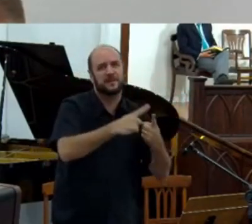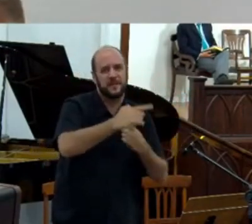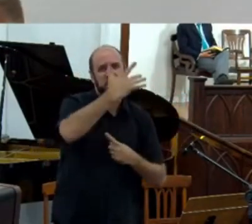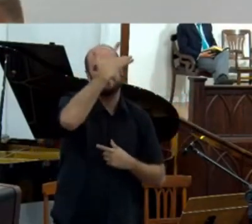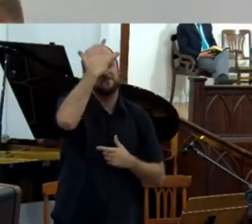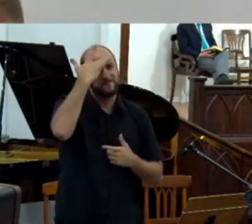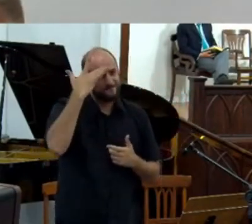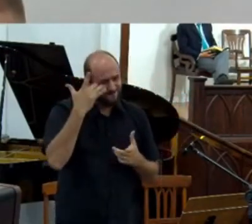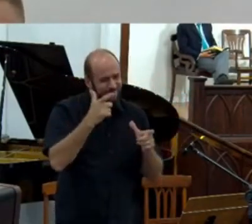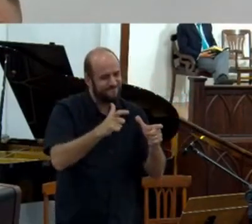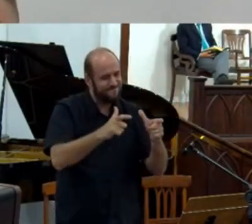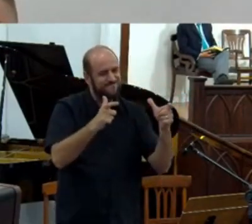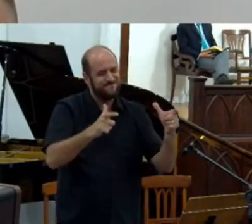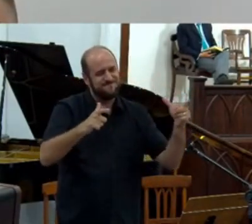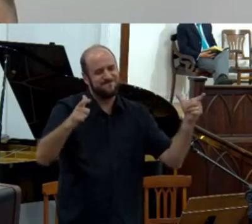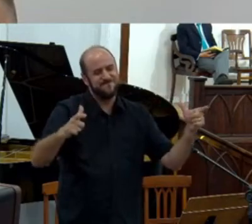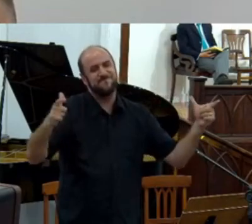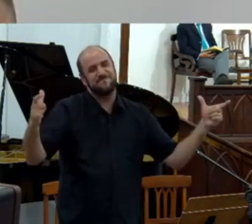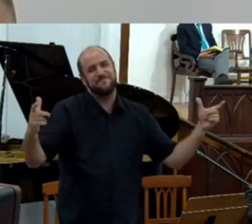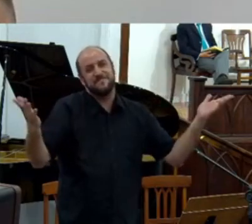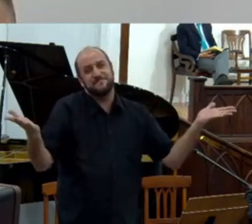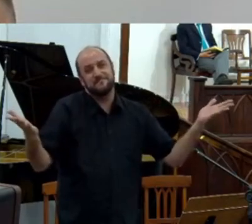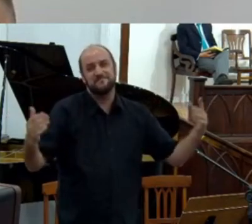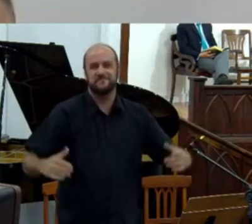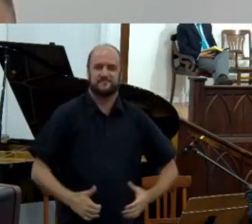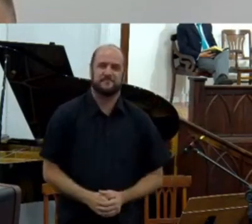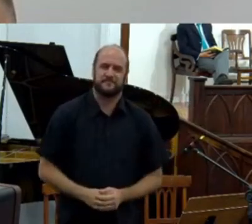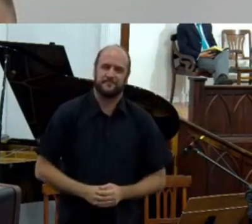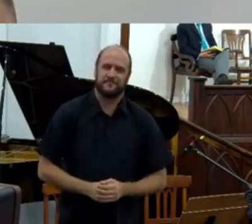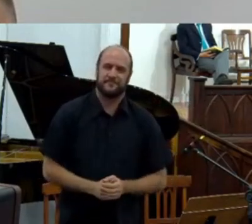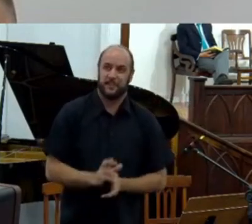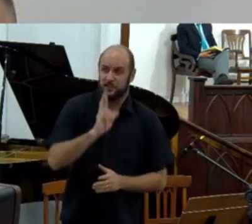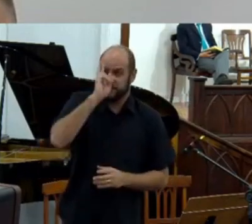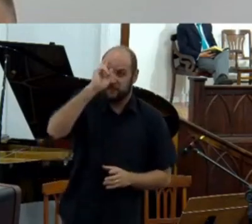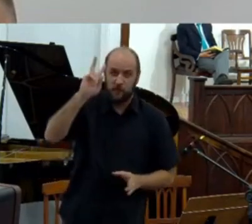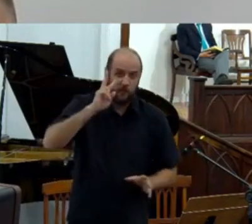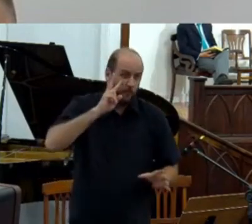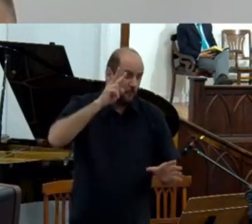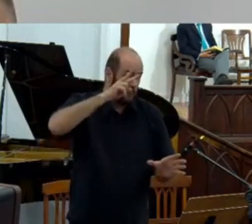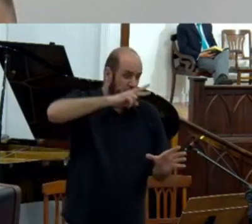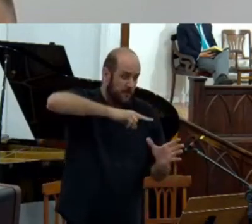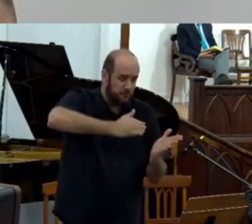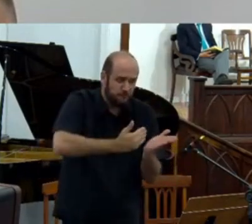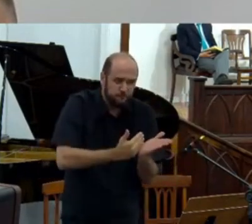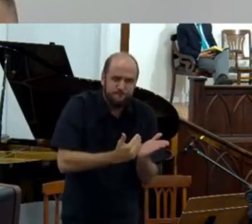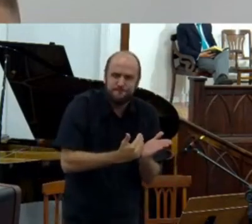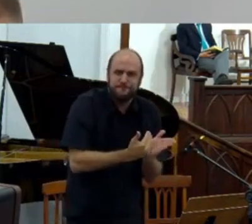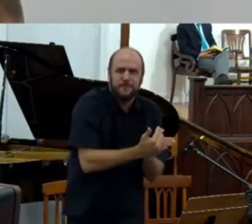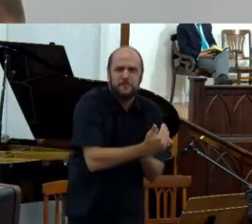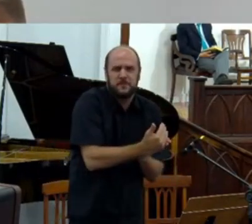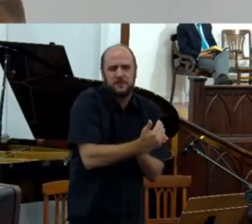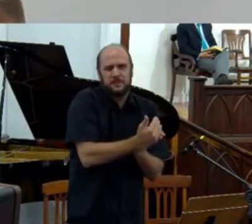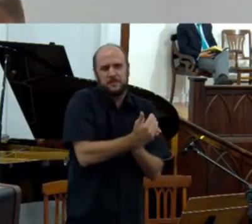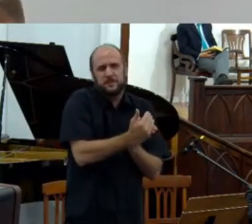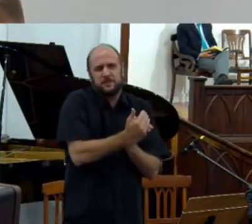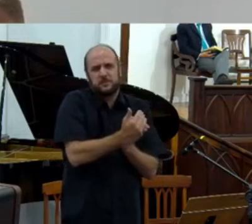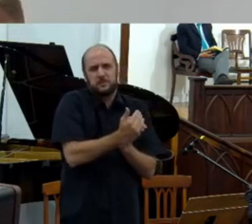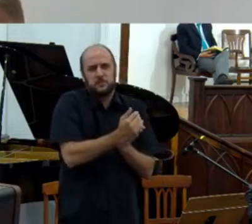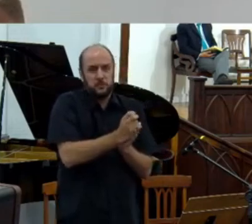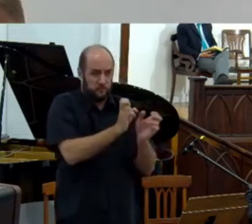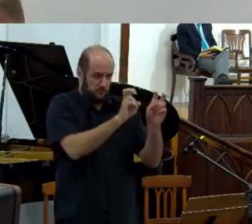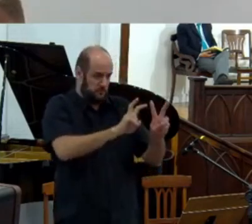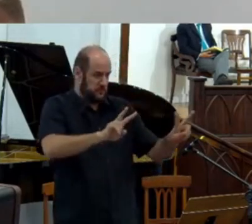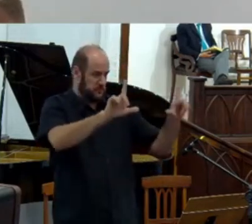estava relacionado com a multiplicação das pessoas na terra. O Senhor enxerga a origem desse cenário caótico, ou